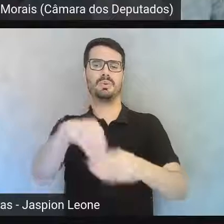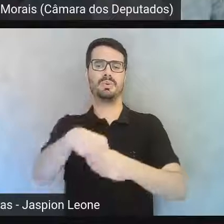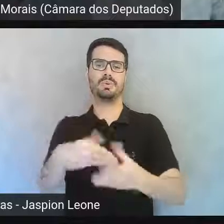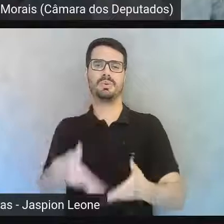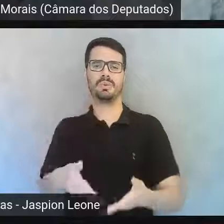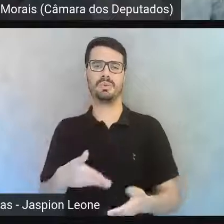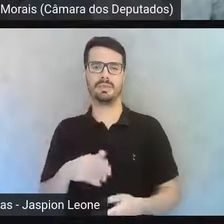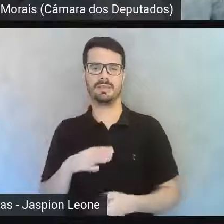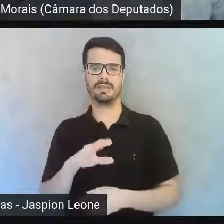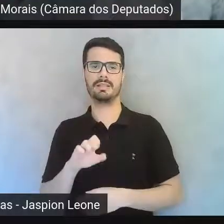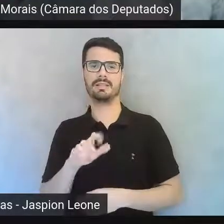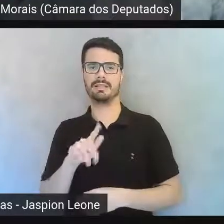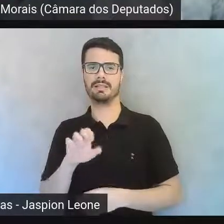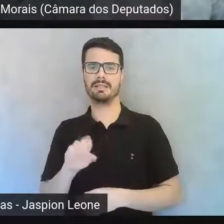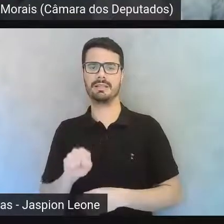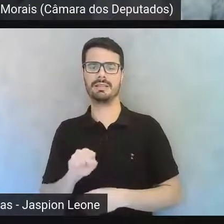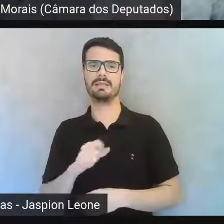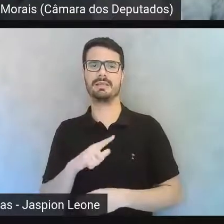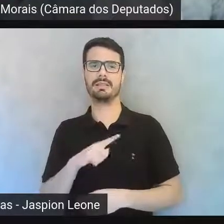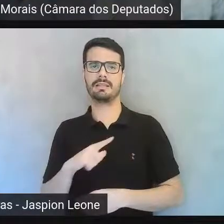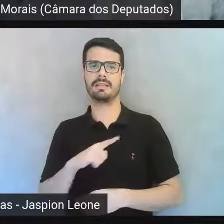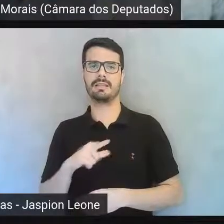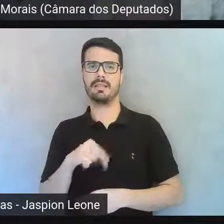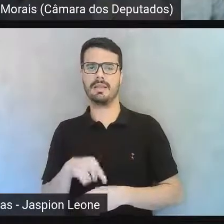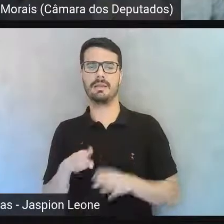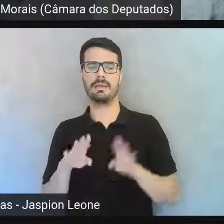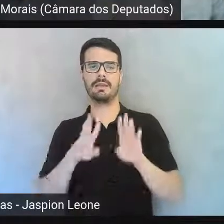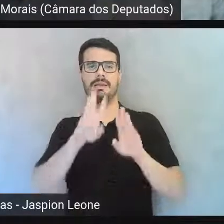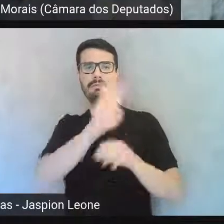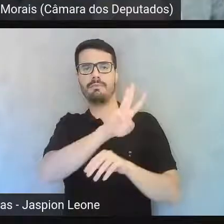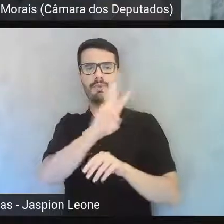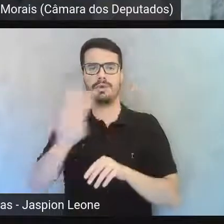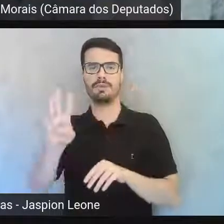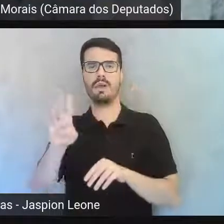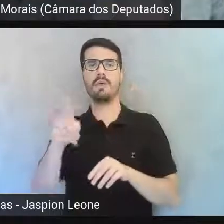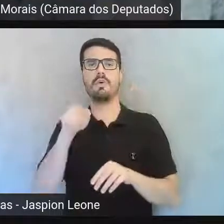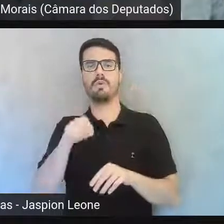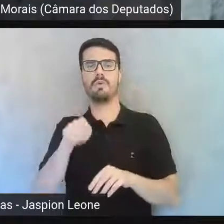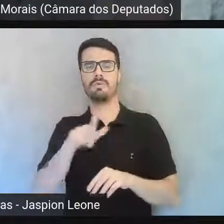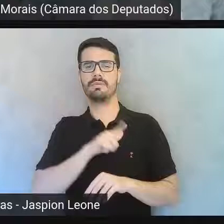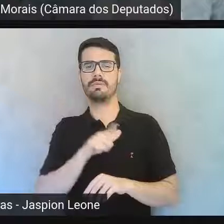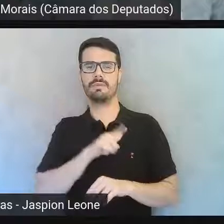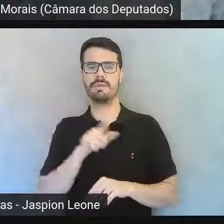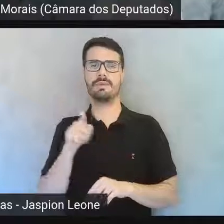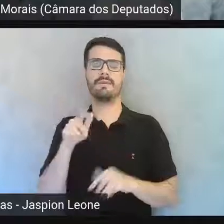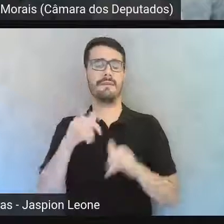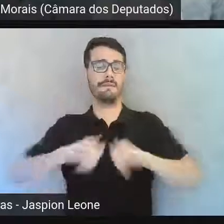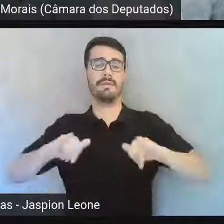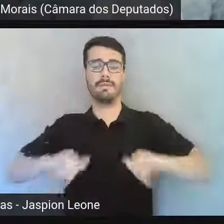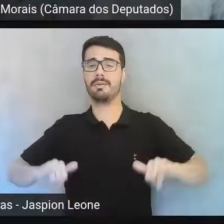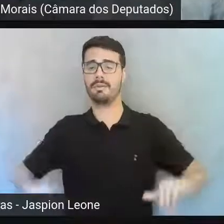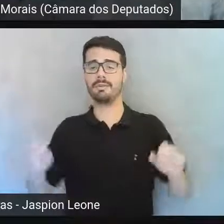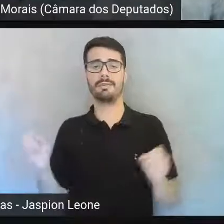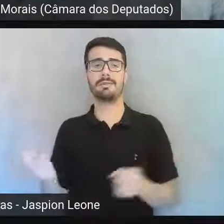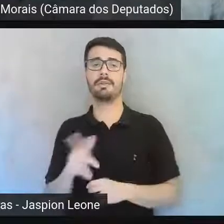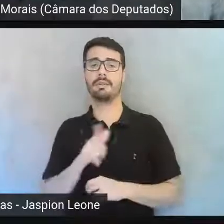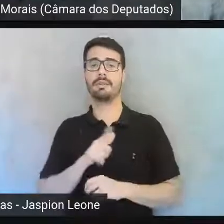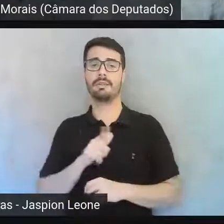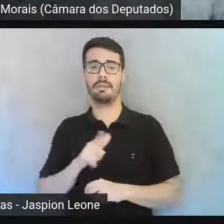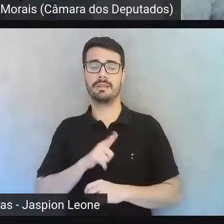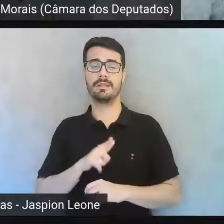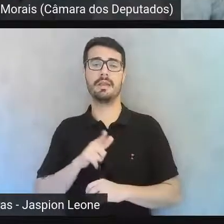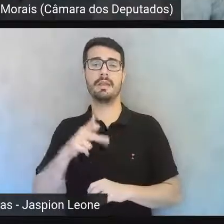dentro do Comprasnet, tem um portal da Covid-19. Tem lá com várias informações. Eu tenho um portal de licitação em